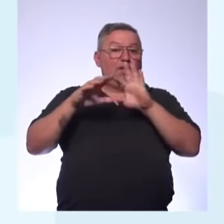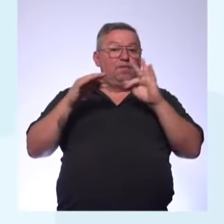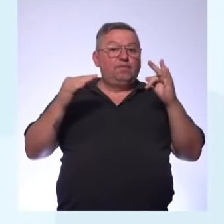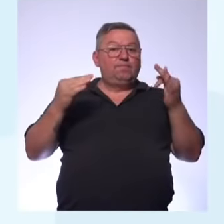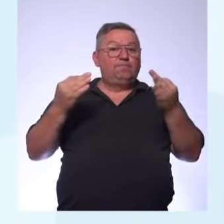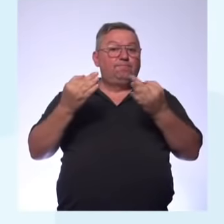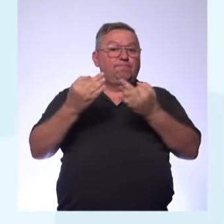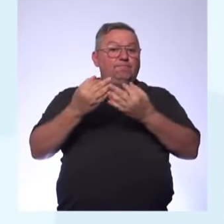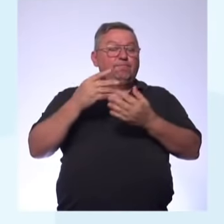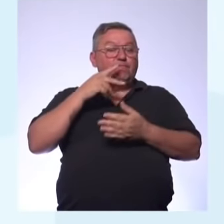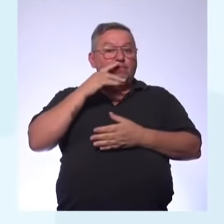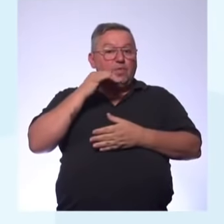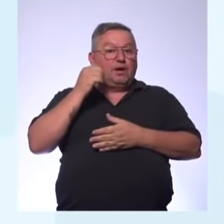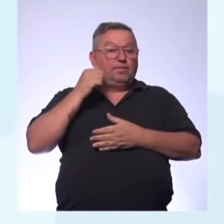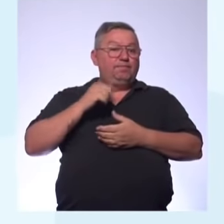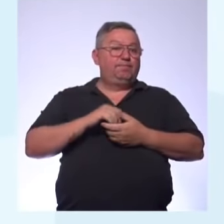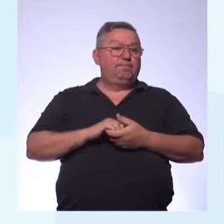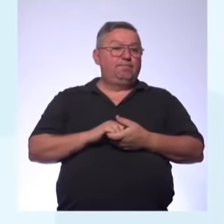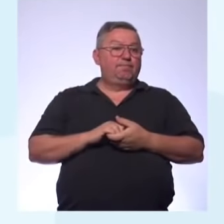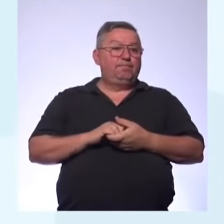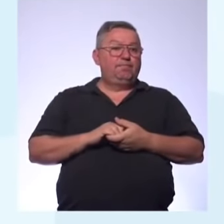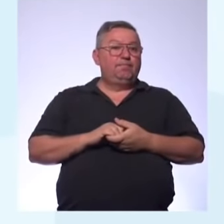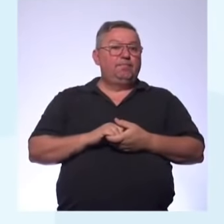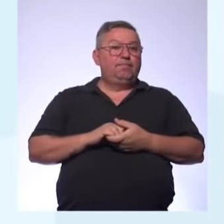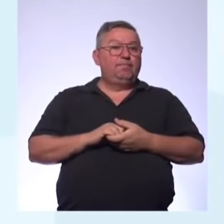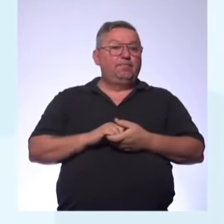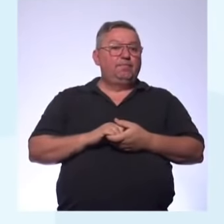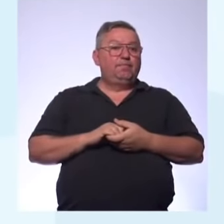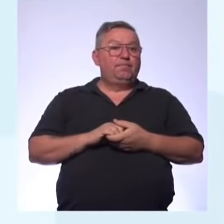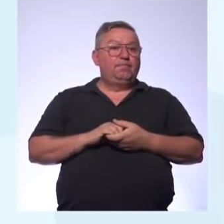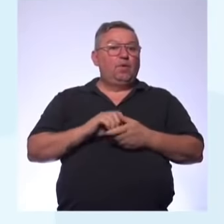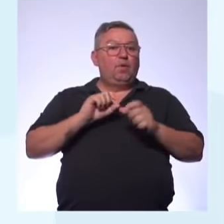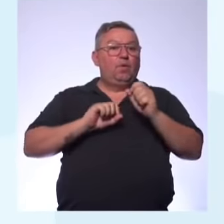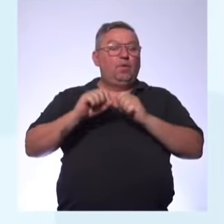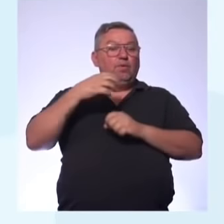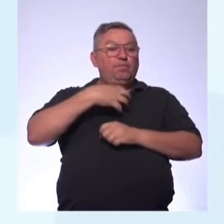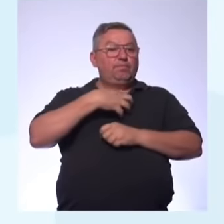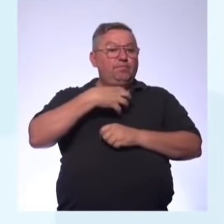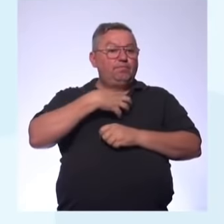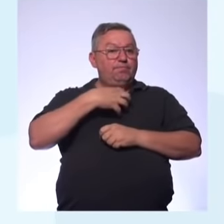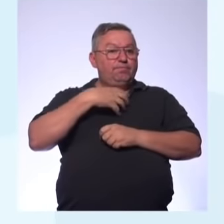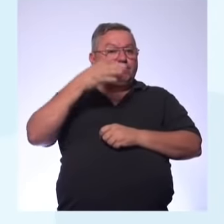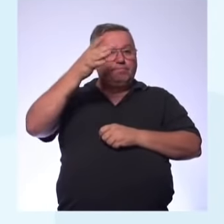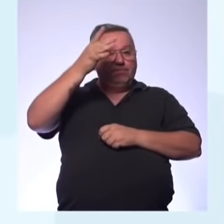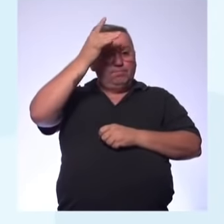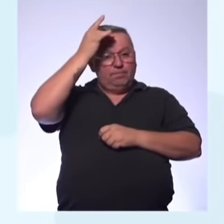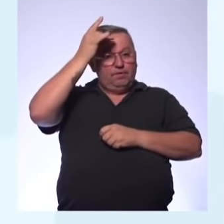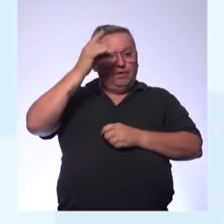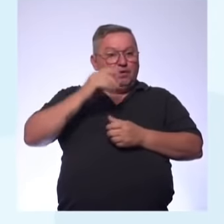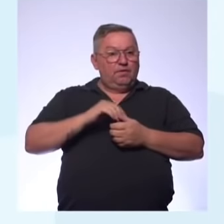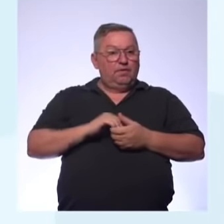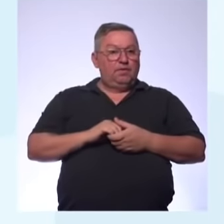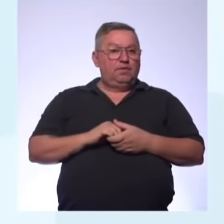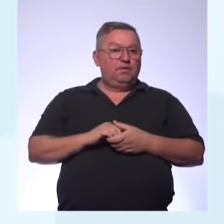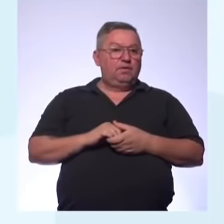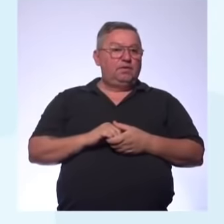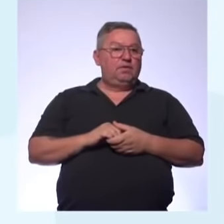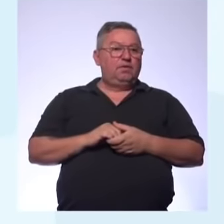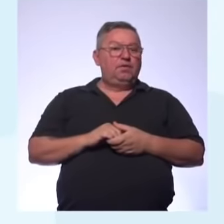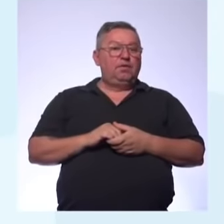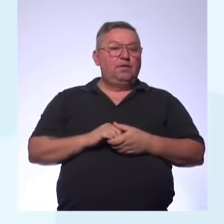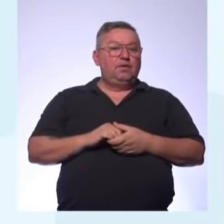determinadas por seus pais Kailane de beheira ver o que são comportamentos adquiridos largue